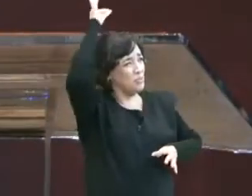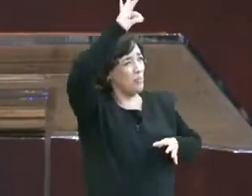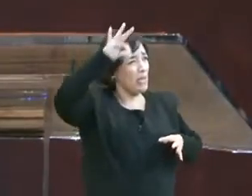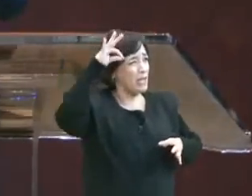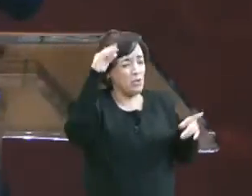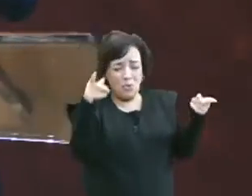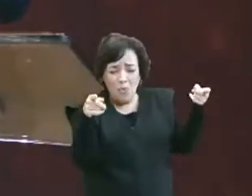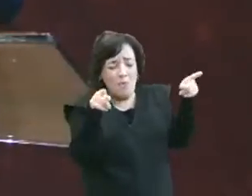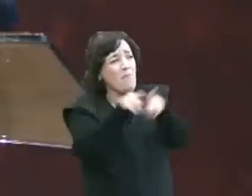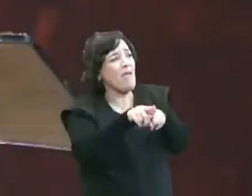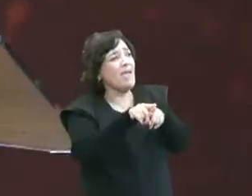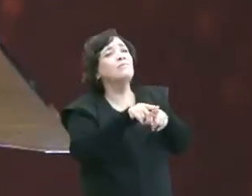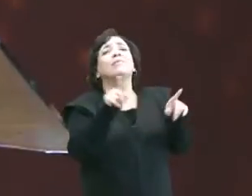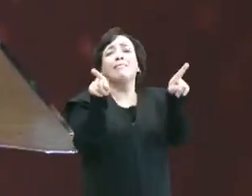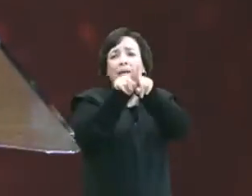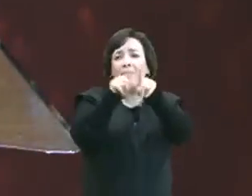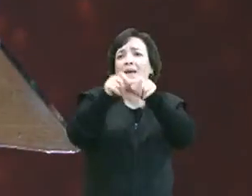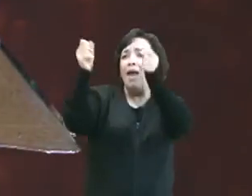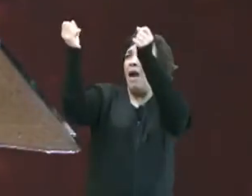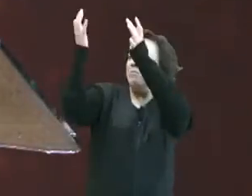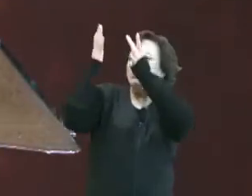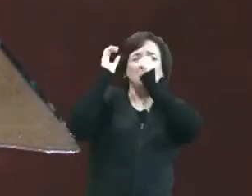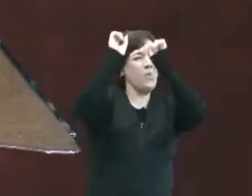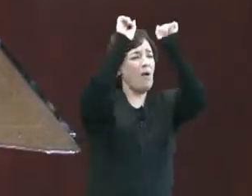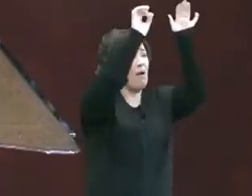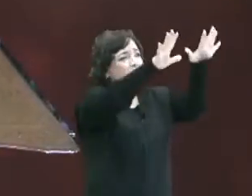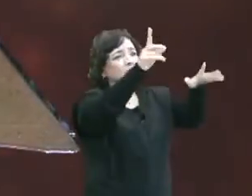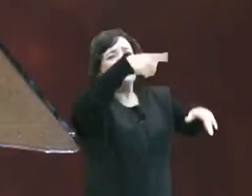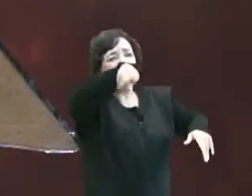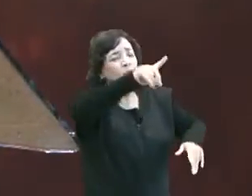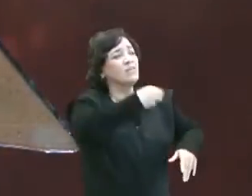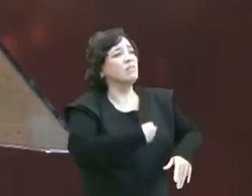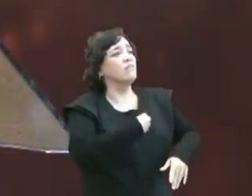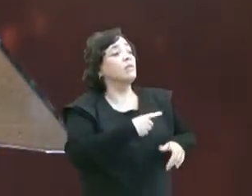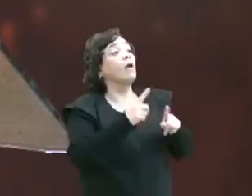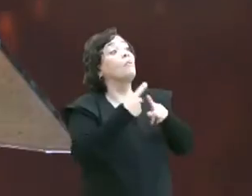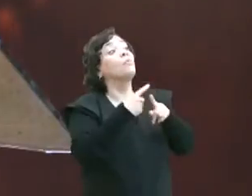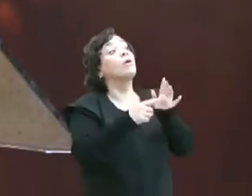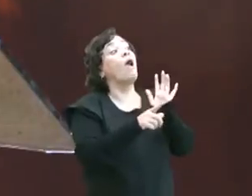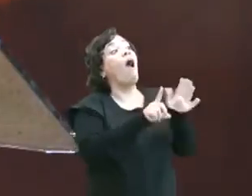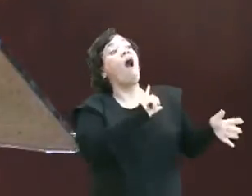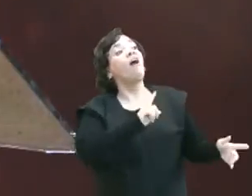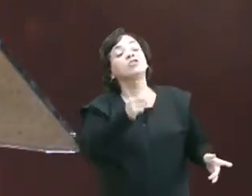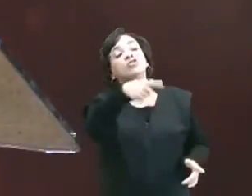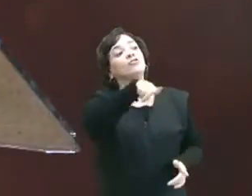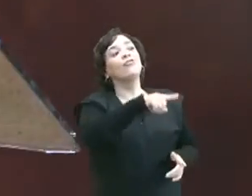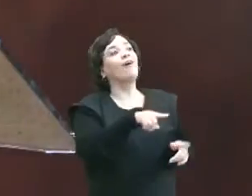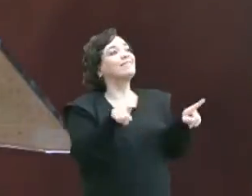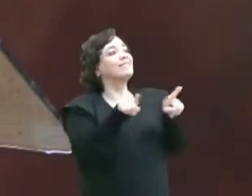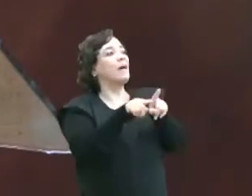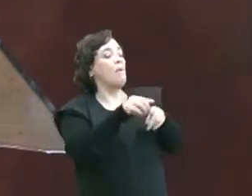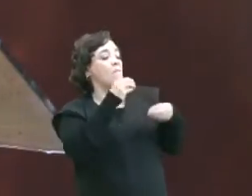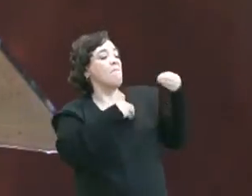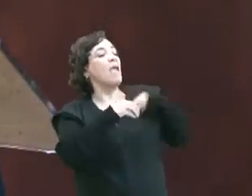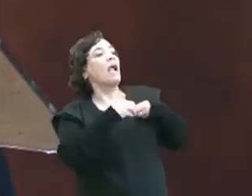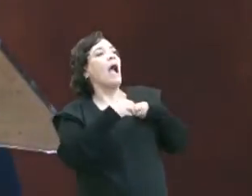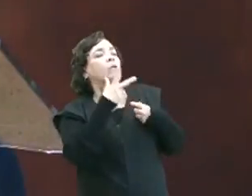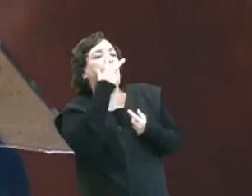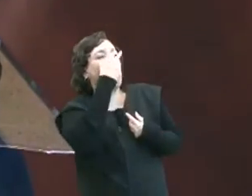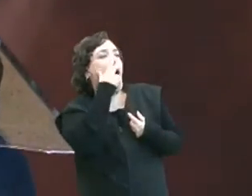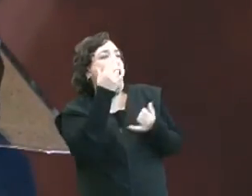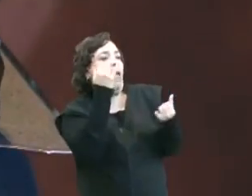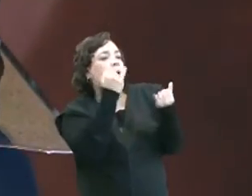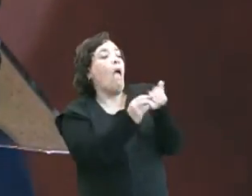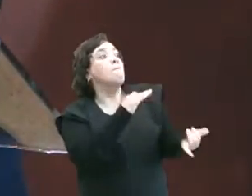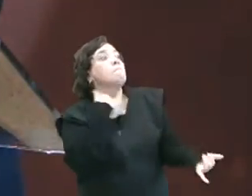mortos, atua sobre nós. E nós que estávamos mortos, somos